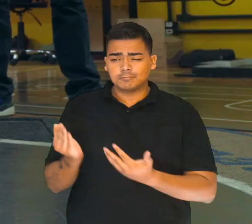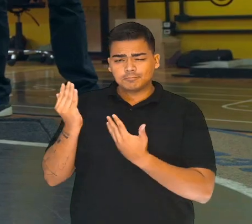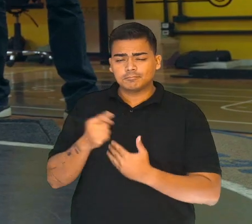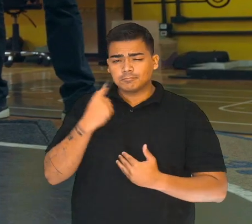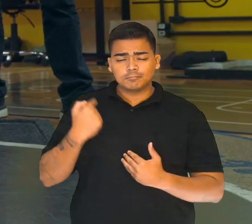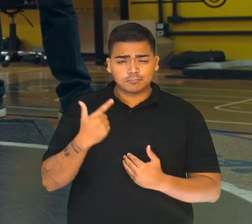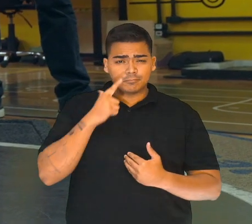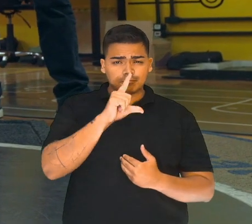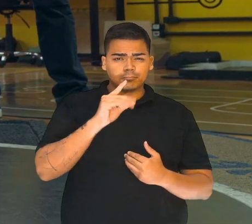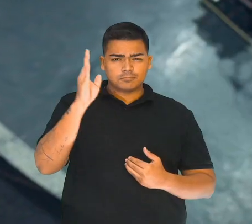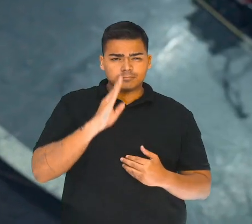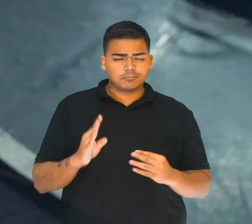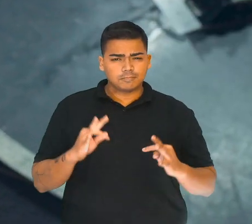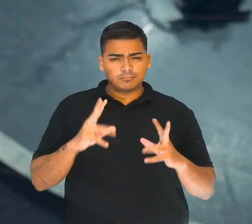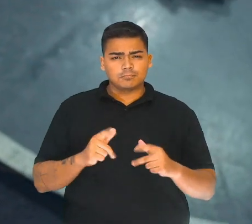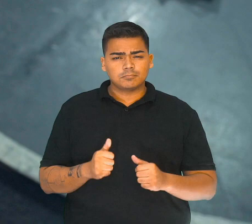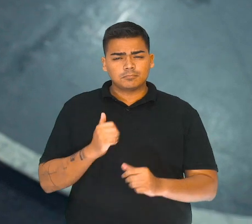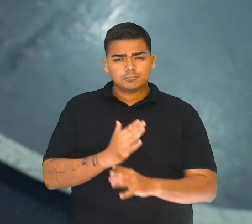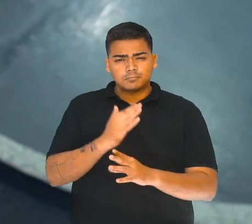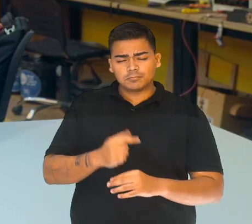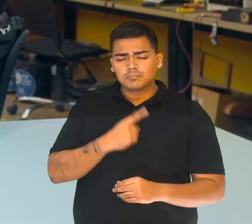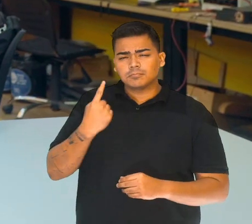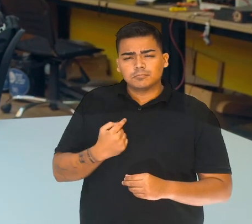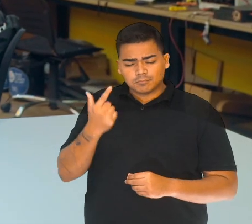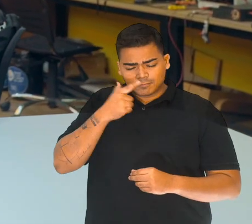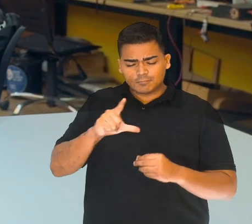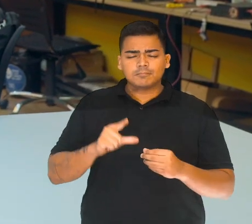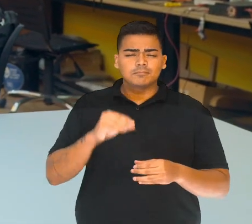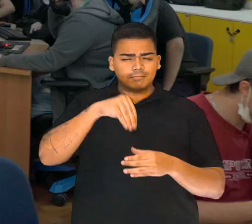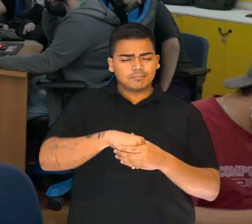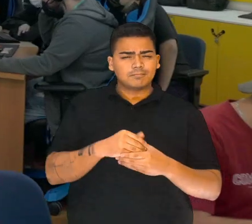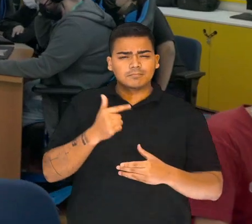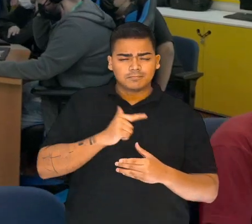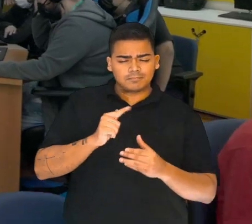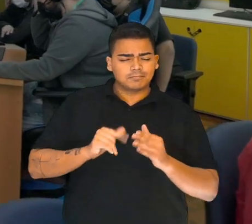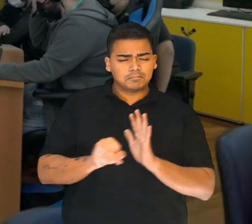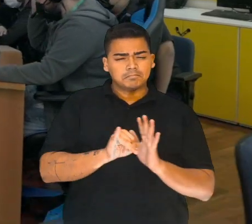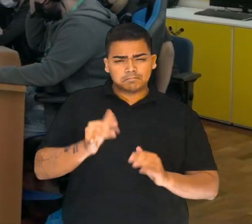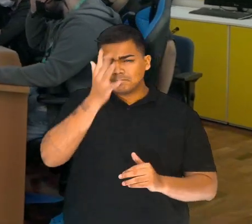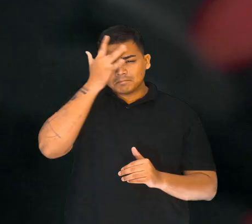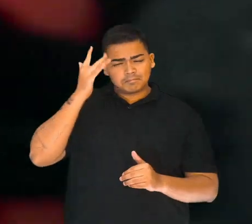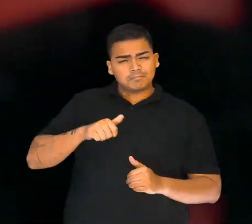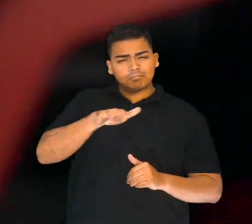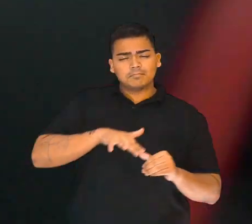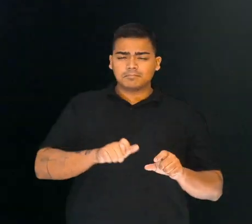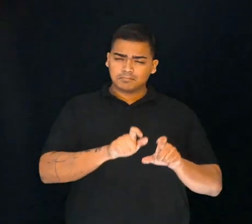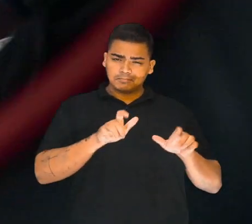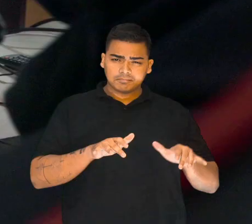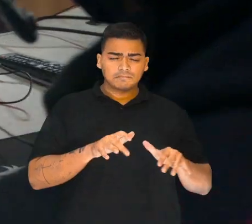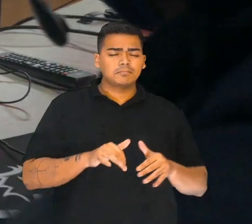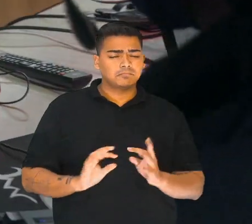E a gente começou a ter gente do Brasil inteiro descobrindo que Santa Rita formava gente em eletrônica, gente em telecomunicações, né? Gente na